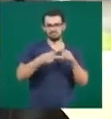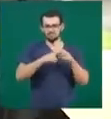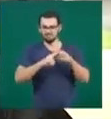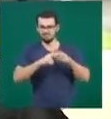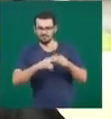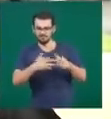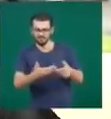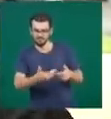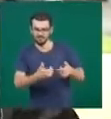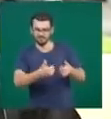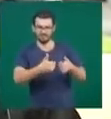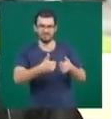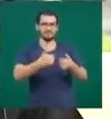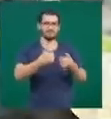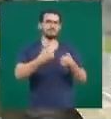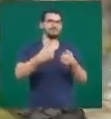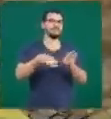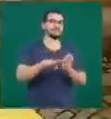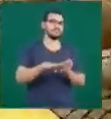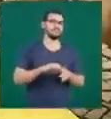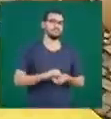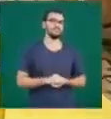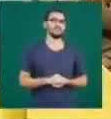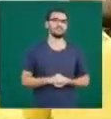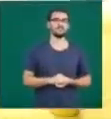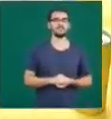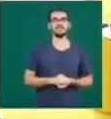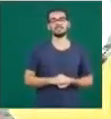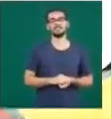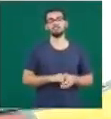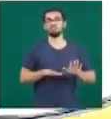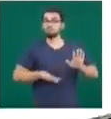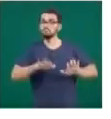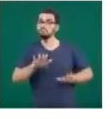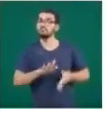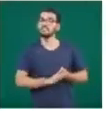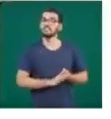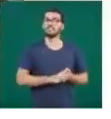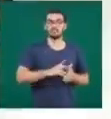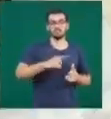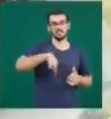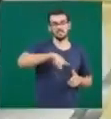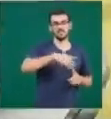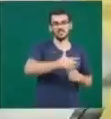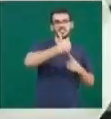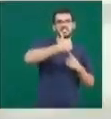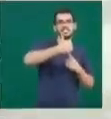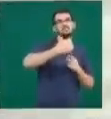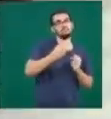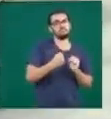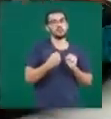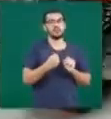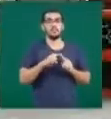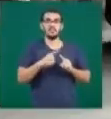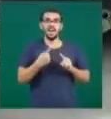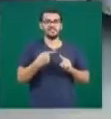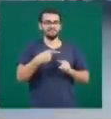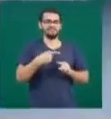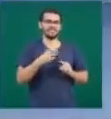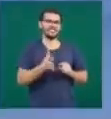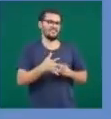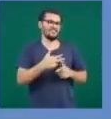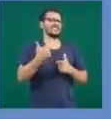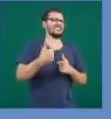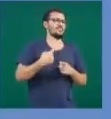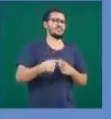robôs, até mesmo modificando eles. Mas independentemente de serem os grandes vencedores, no desafio de ideias, eles já venceram.